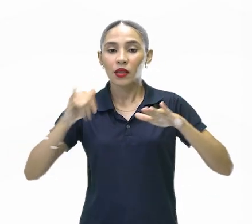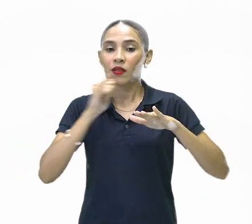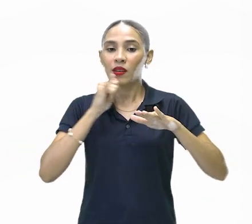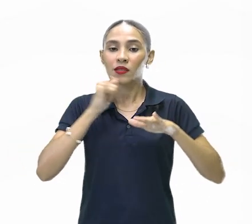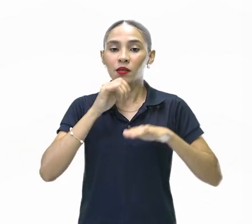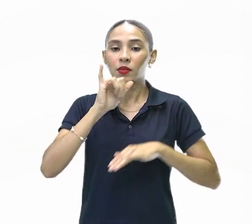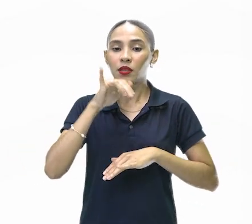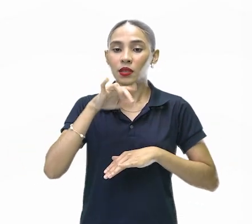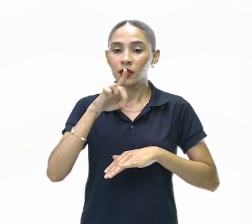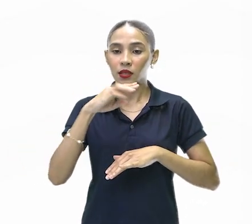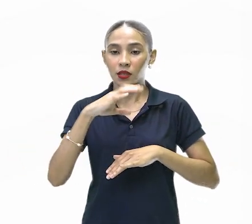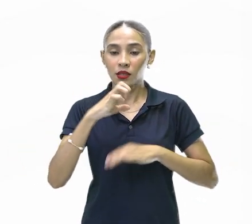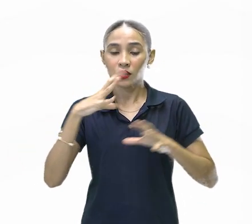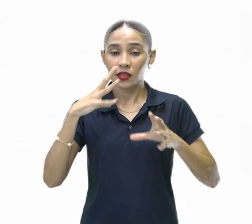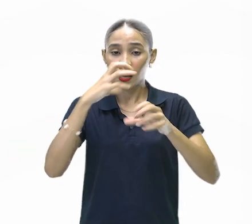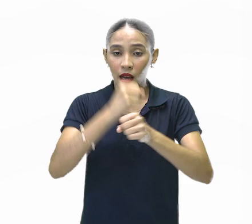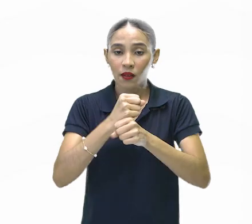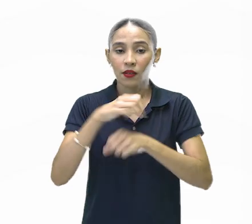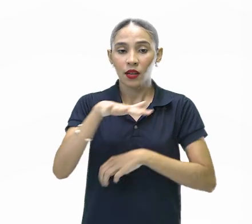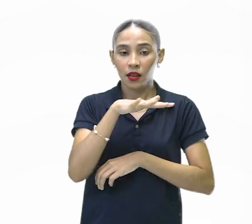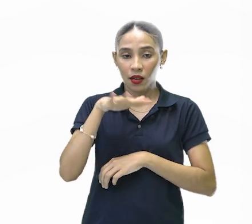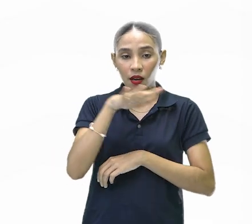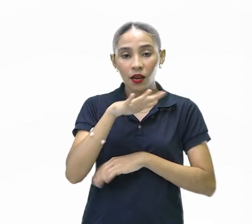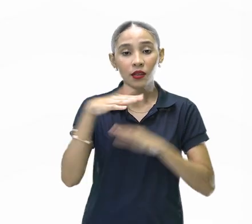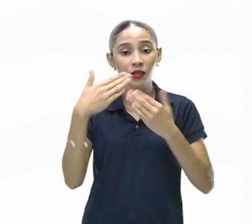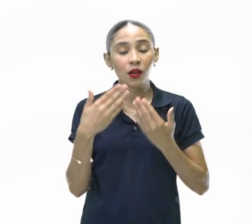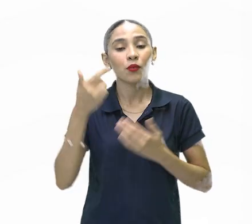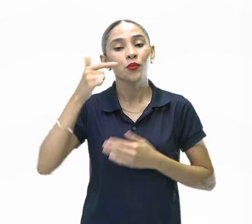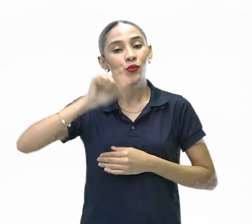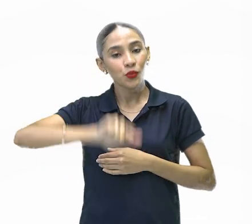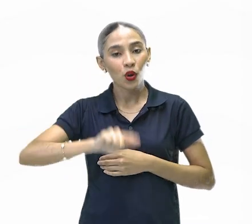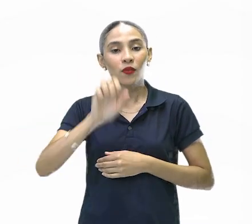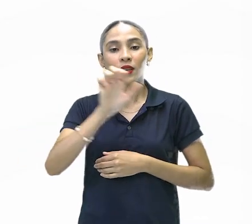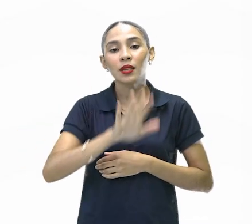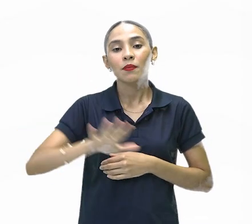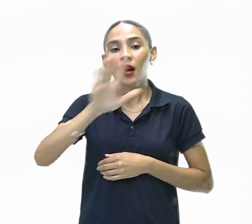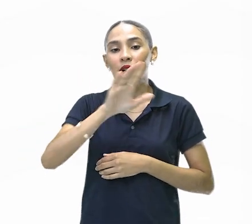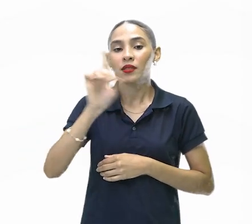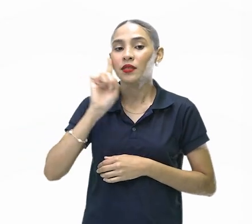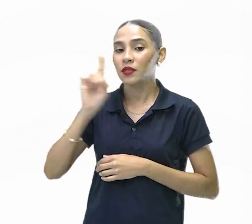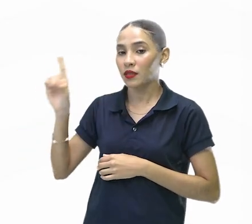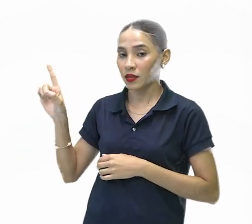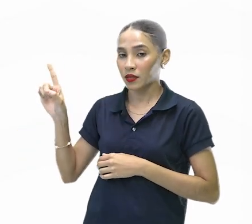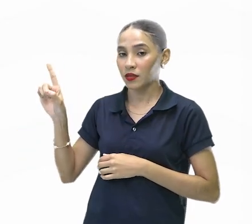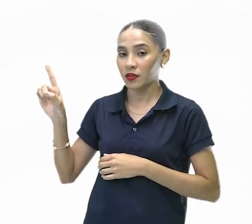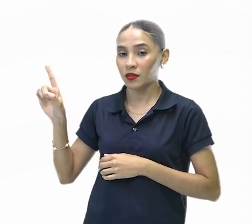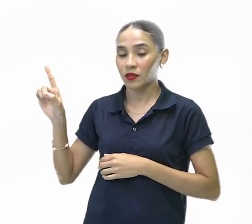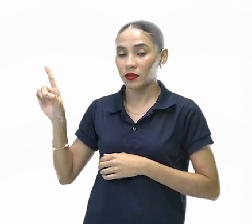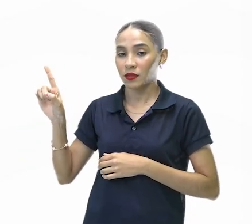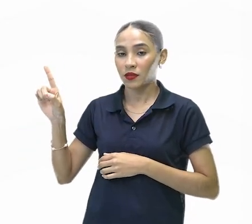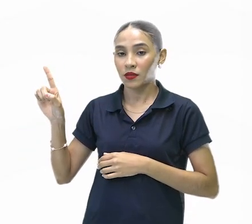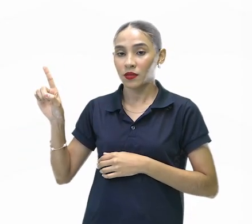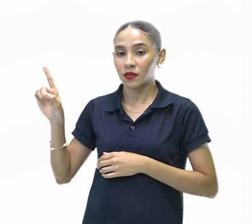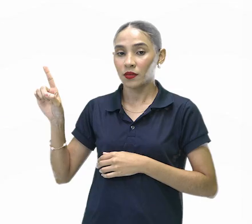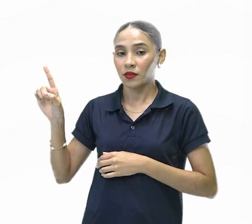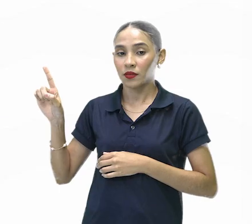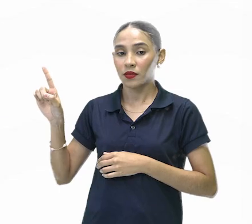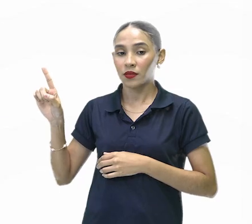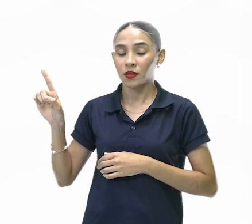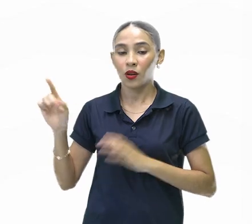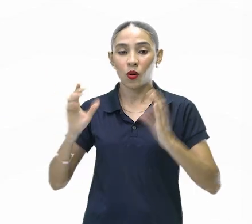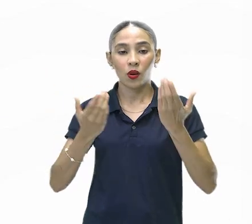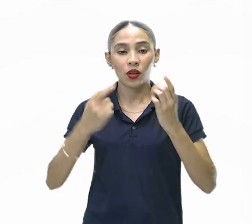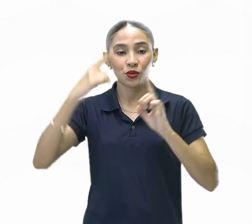de refração em relação ao do meio externo. E aí a gente coloca de novo para você o comportamento divergente e